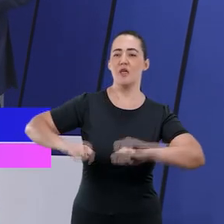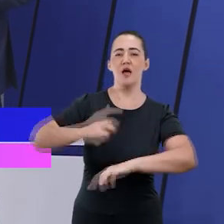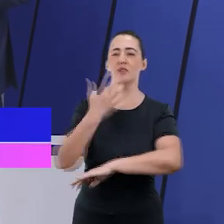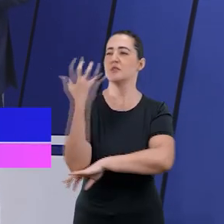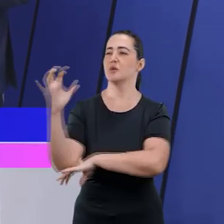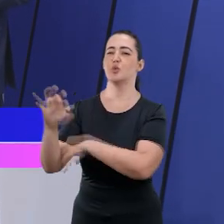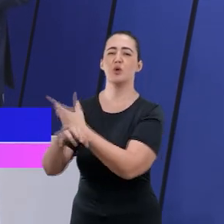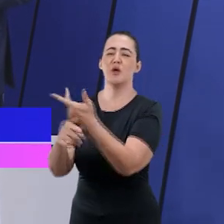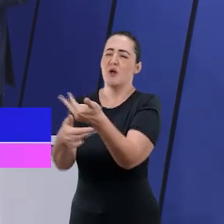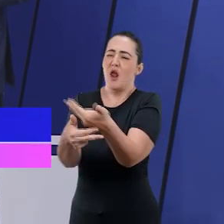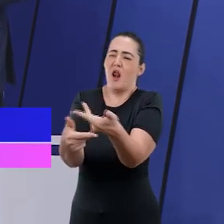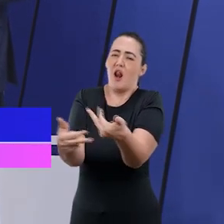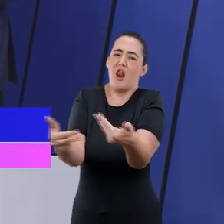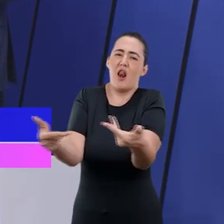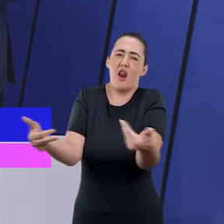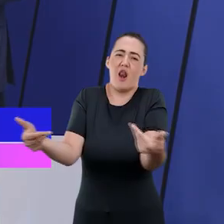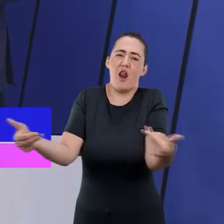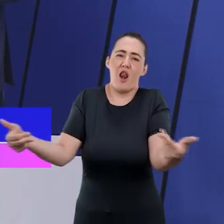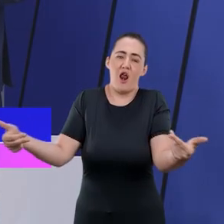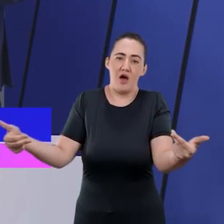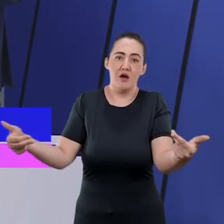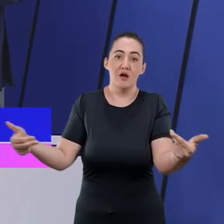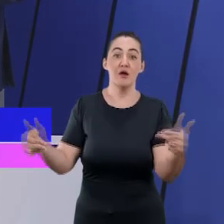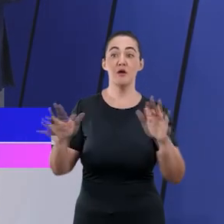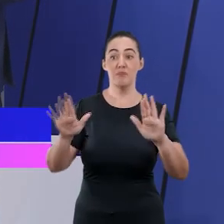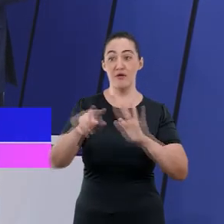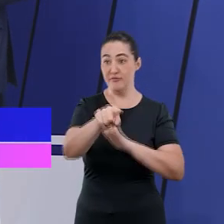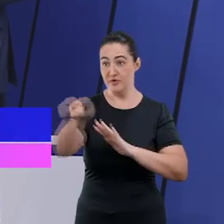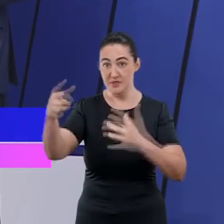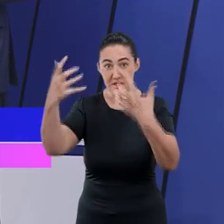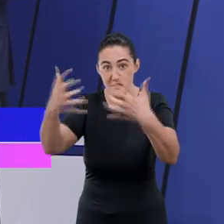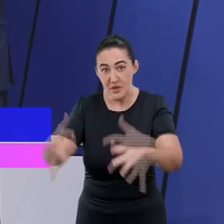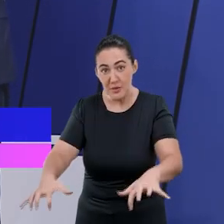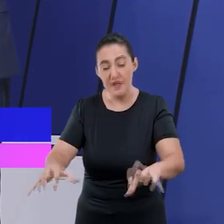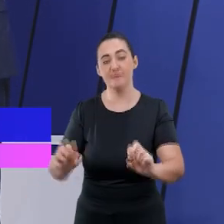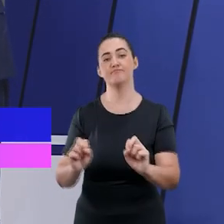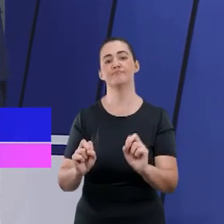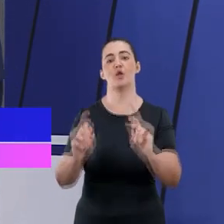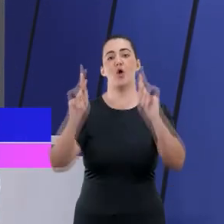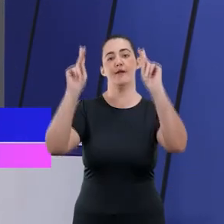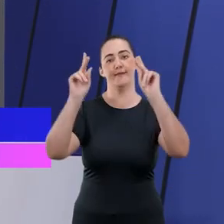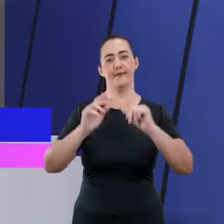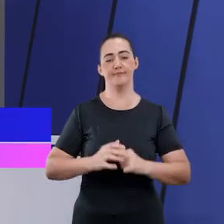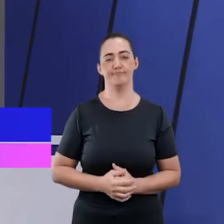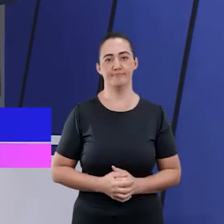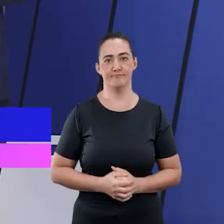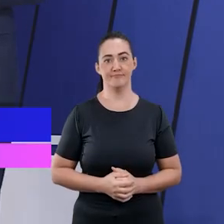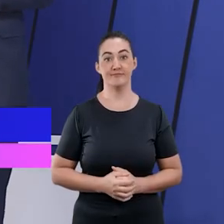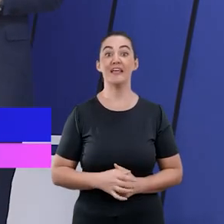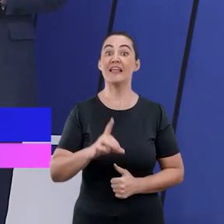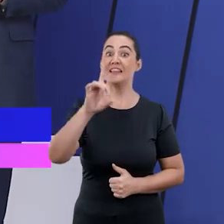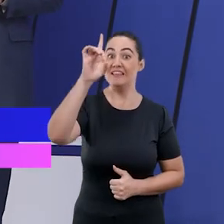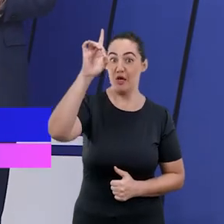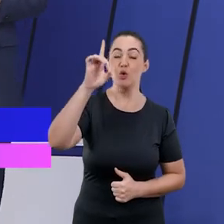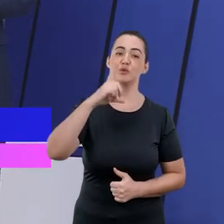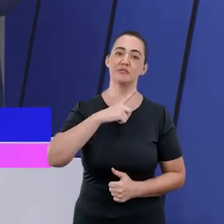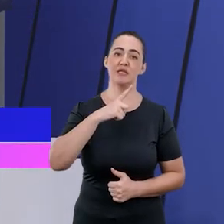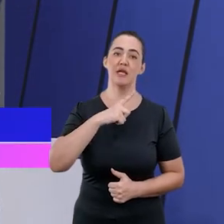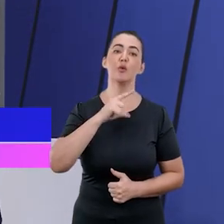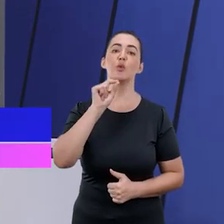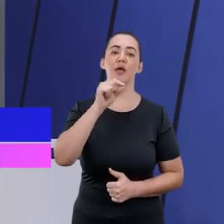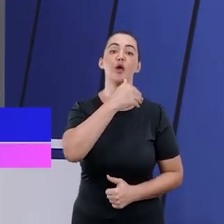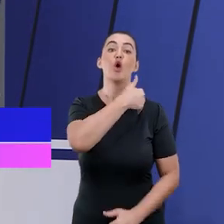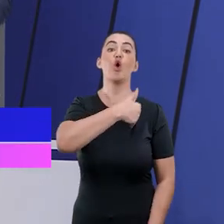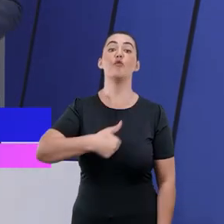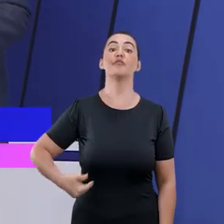mesmo tempo Ele nos dá leis para o nosso bem. Ele nos dá leis mostrando qual é o